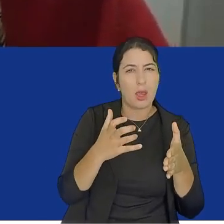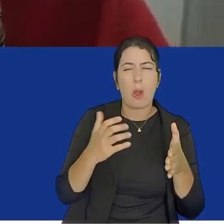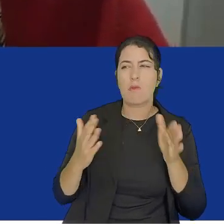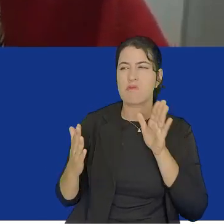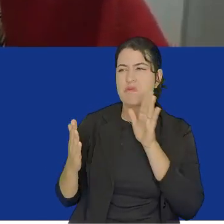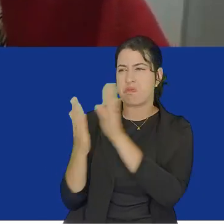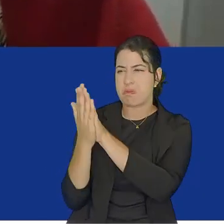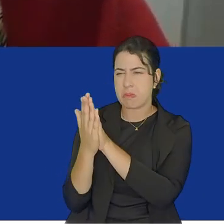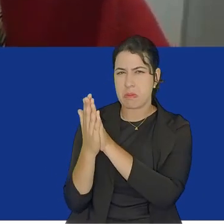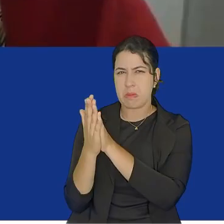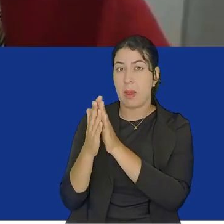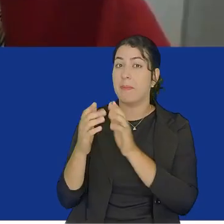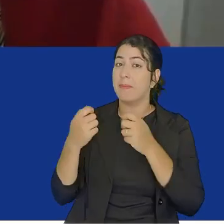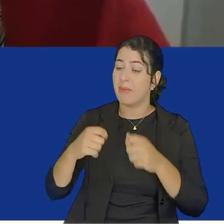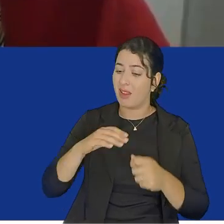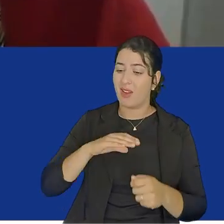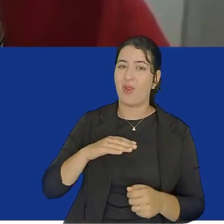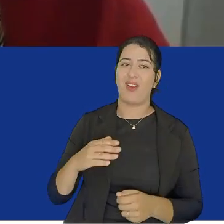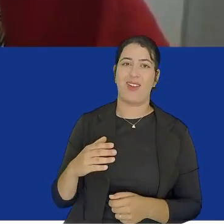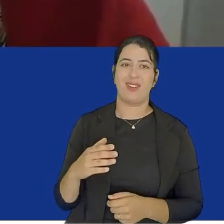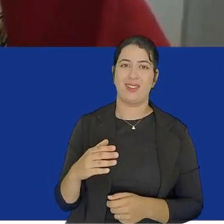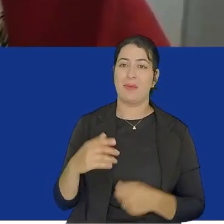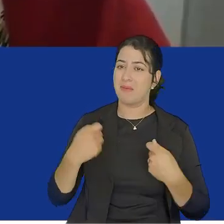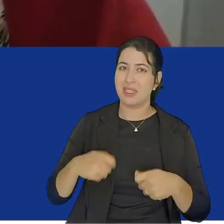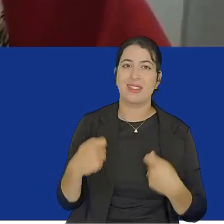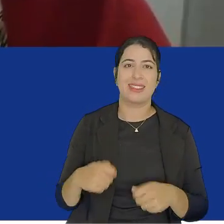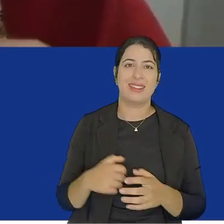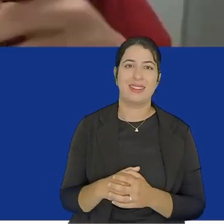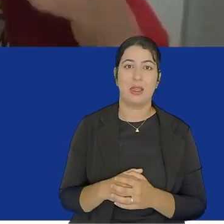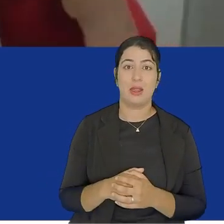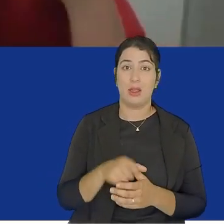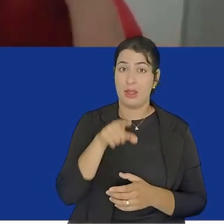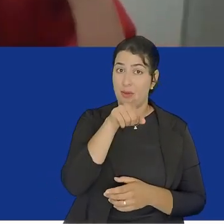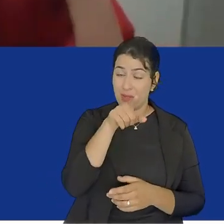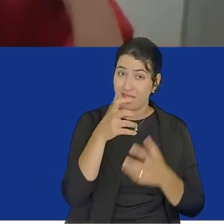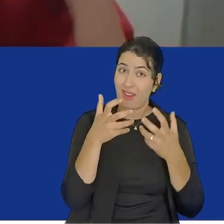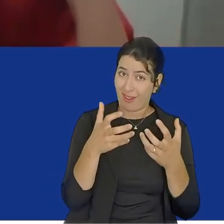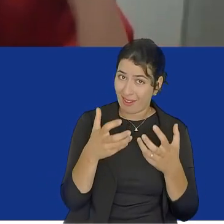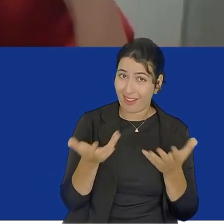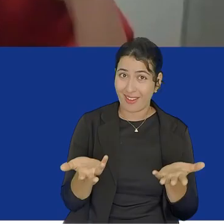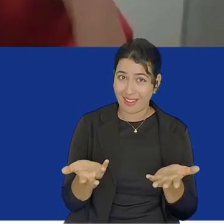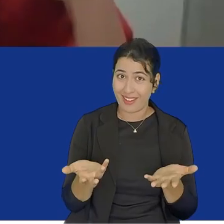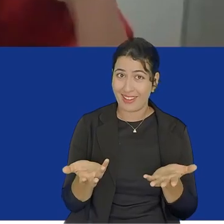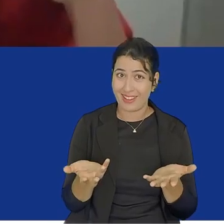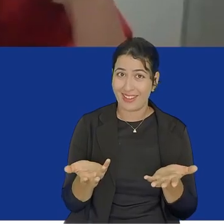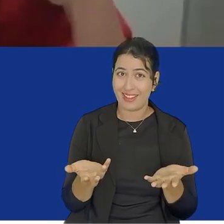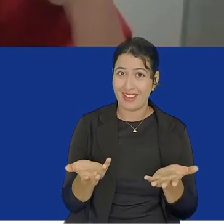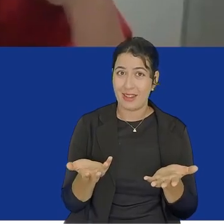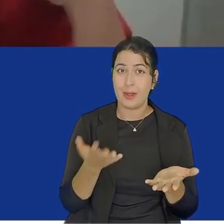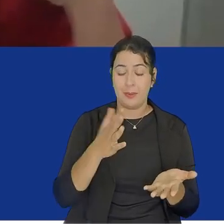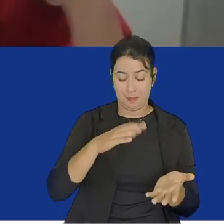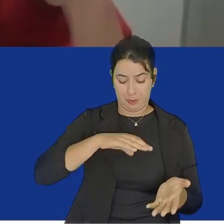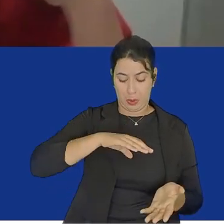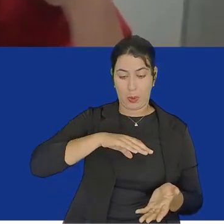coragem para mudar. Eu preciso ter coragem. E ter coragem não é ausência de medo. A minha filha fala isso direto. A